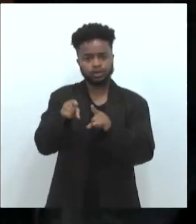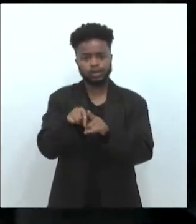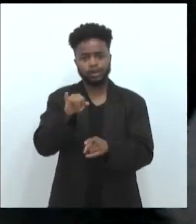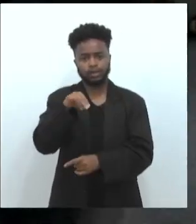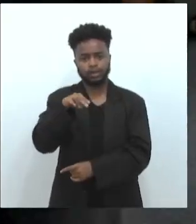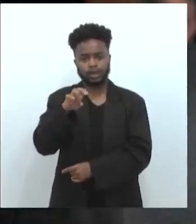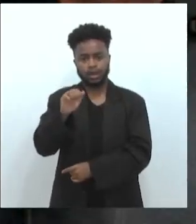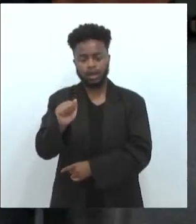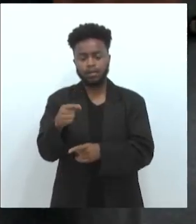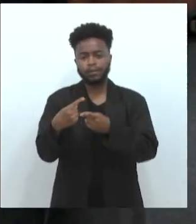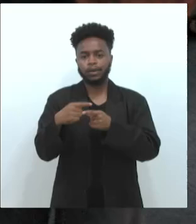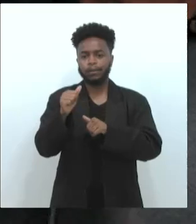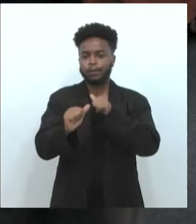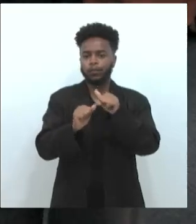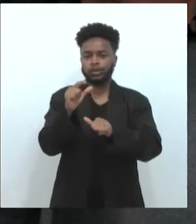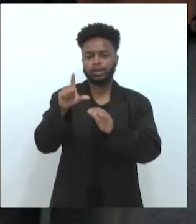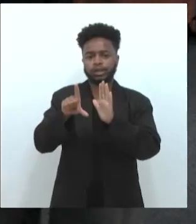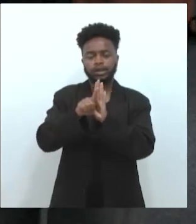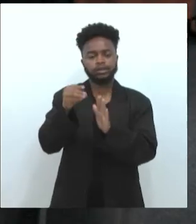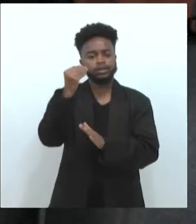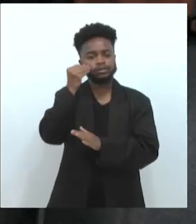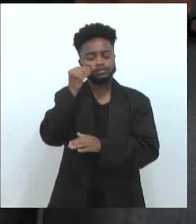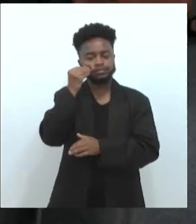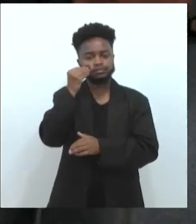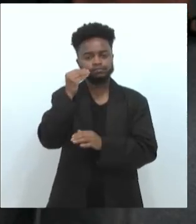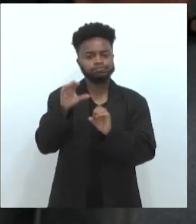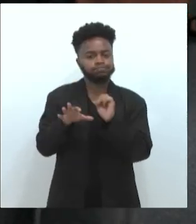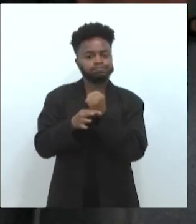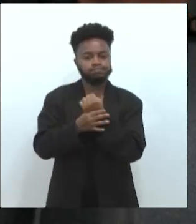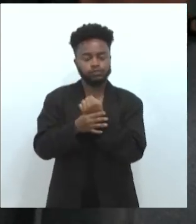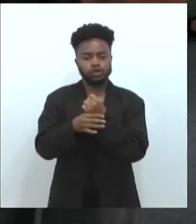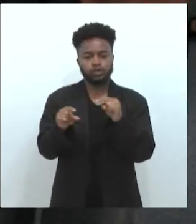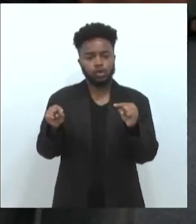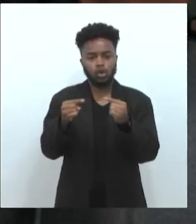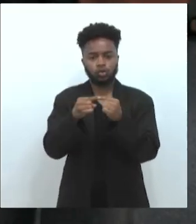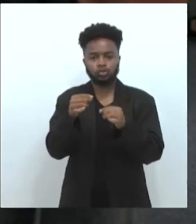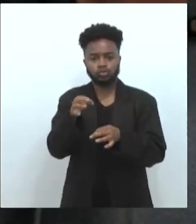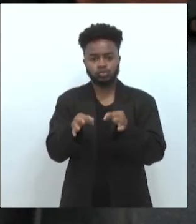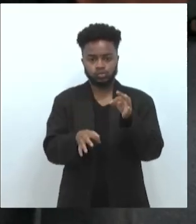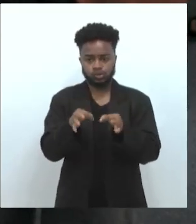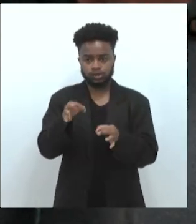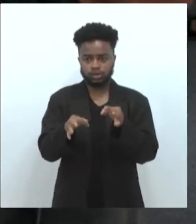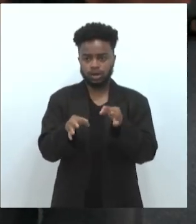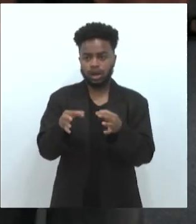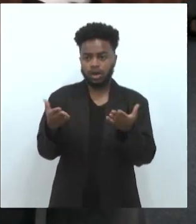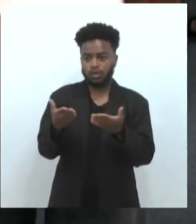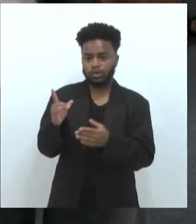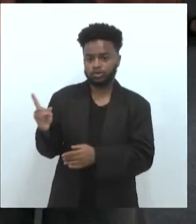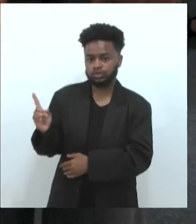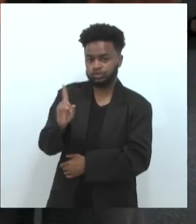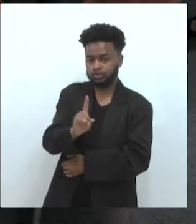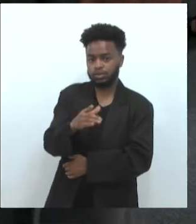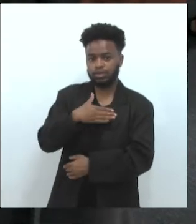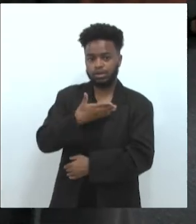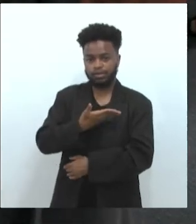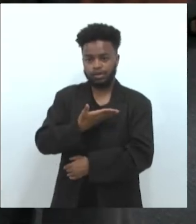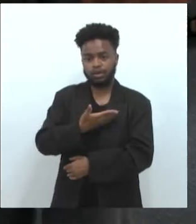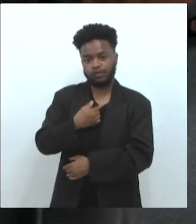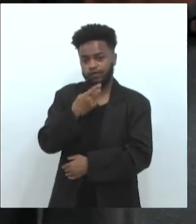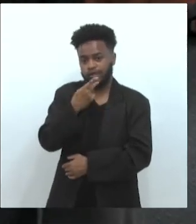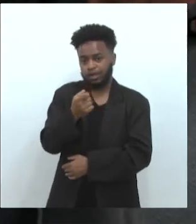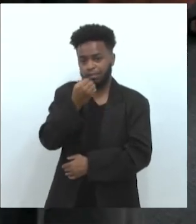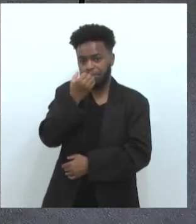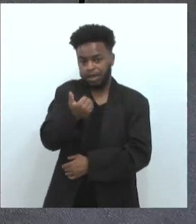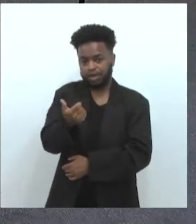a lei para garantir de forma juridicamente equilibrada. Chegou aqui o meu parceiro, estava falando bem pelas